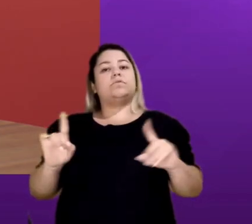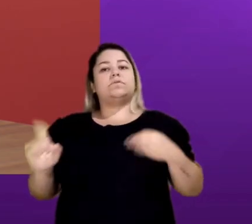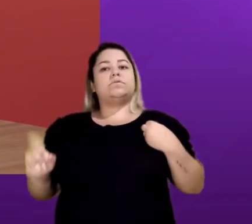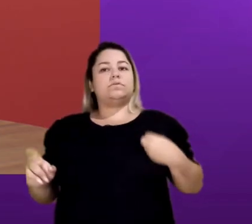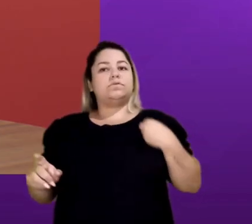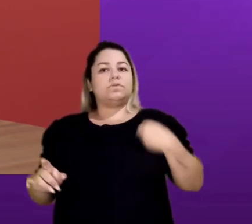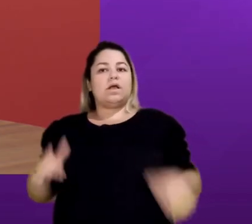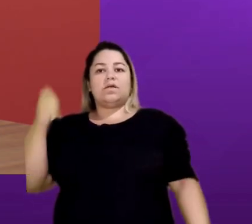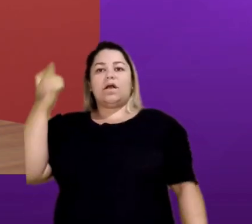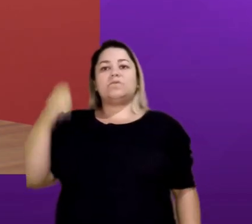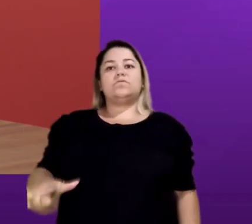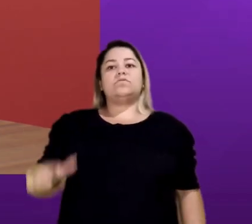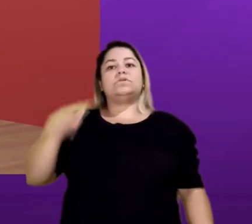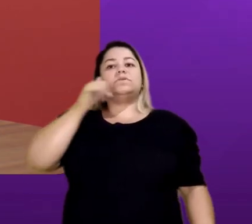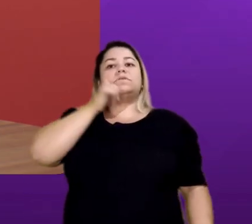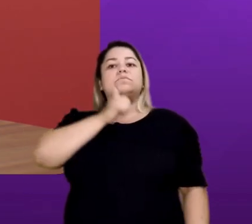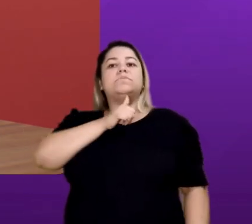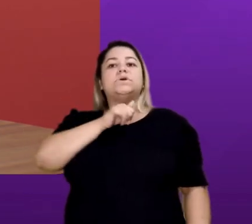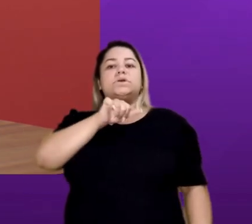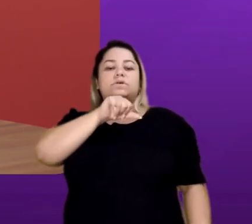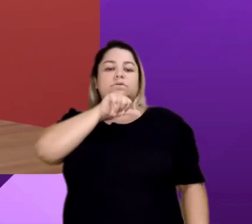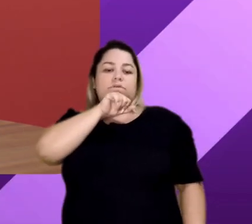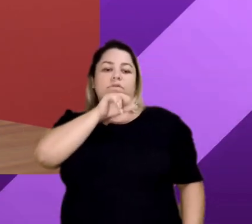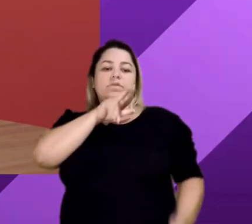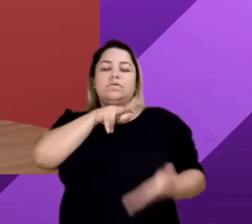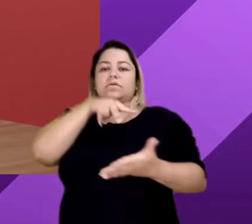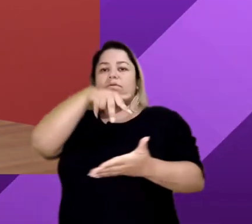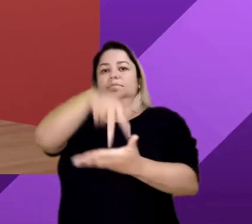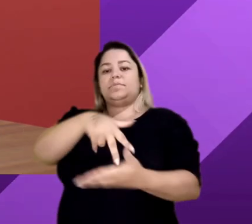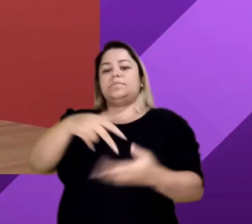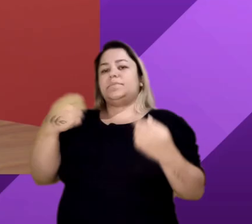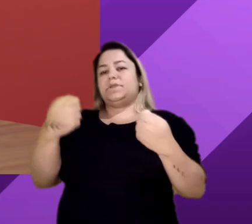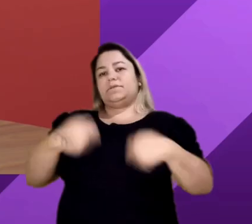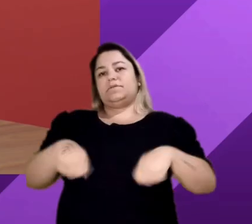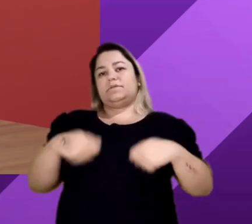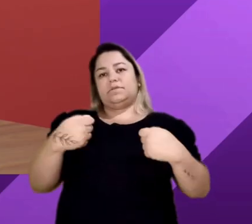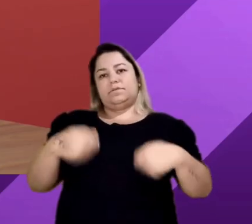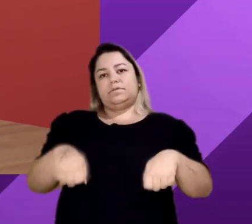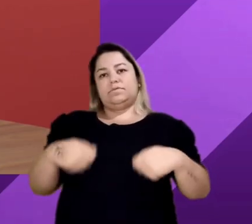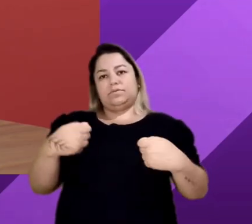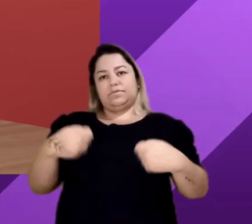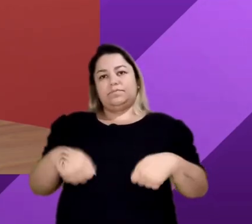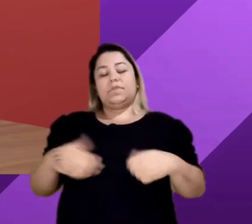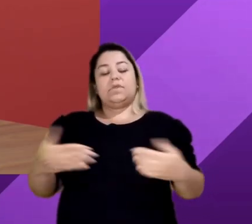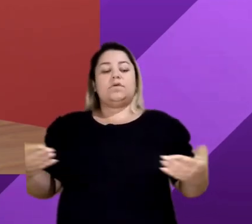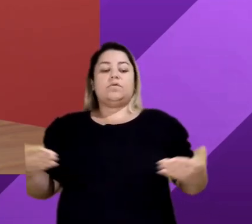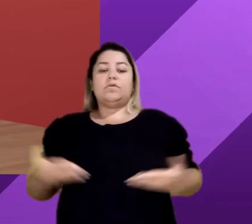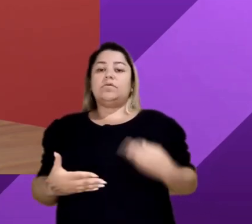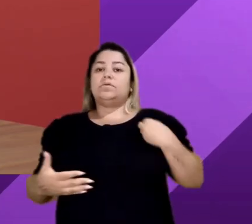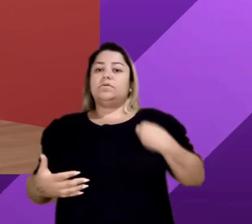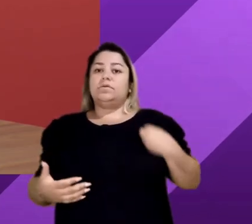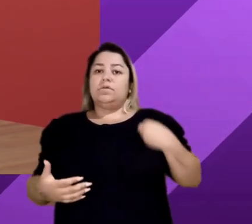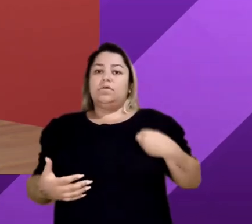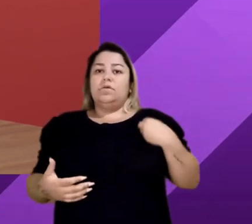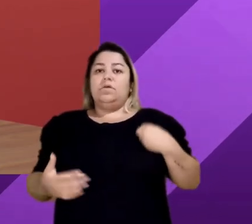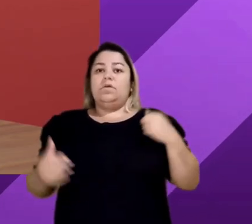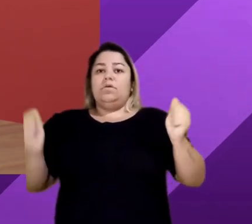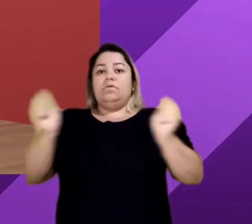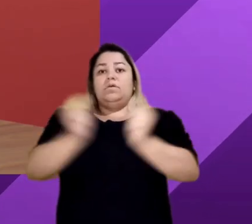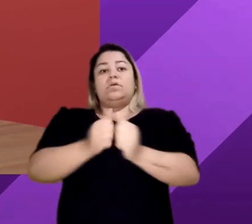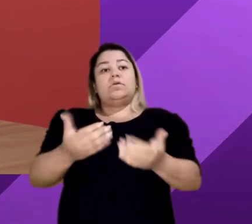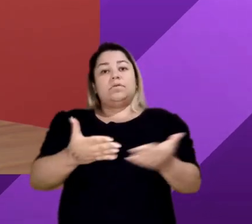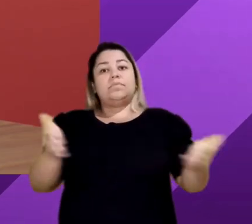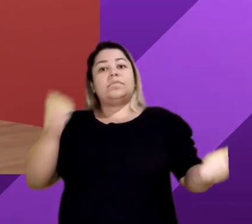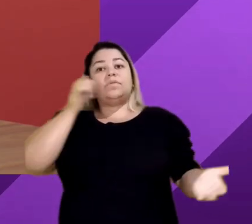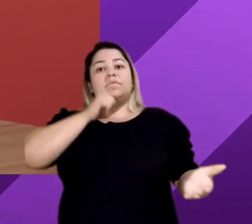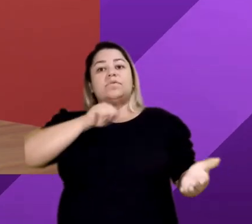mães que estão lá bem precisadas, e agora eu estou aqui com vocês e as suas mães. A minha mãe vai chegar de